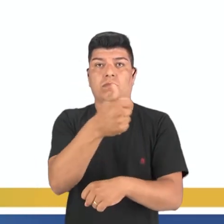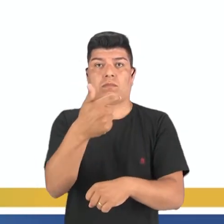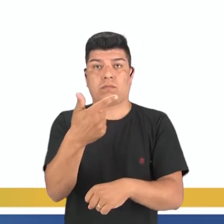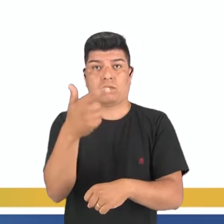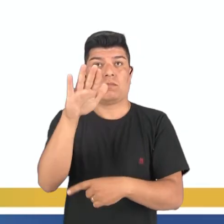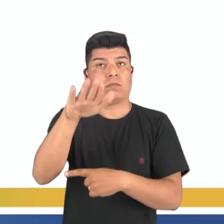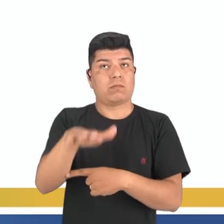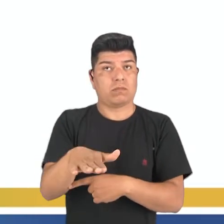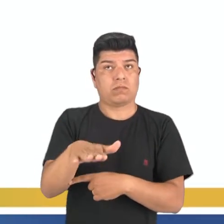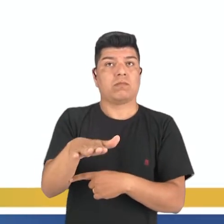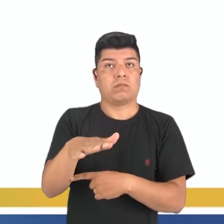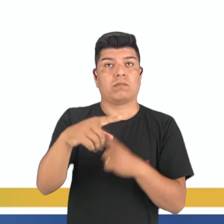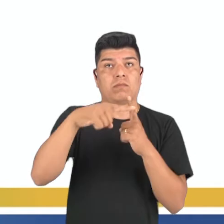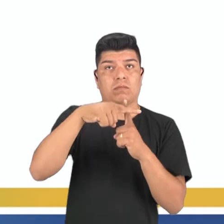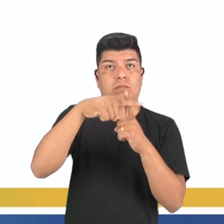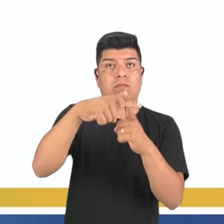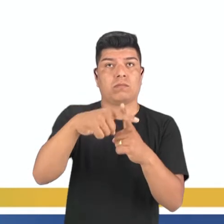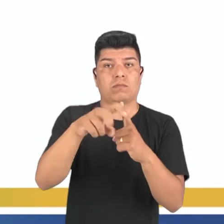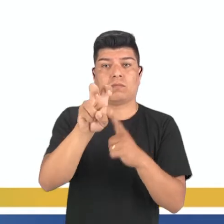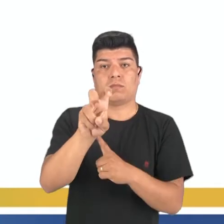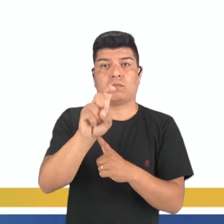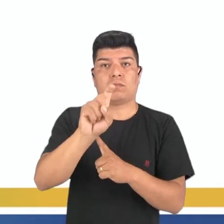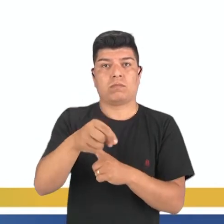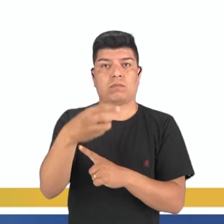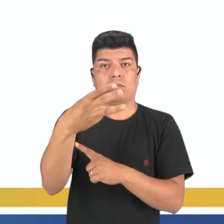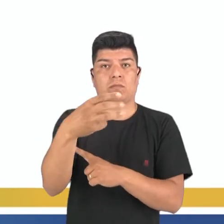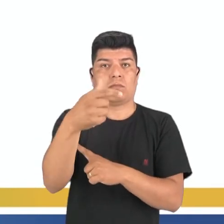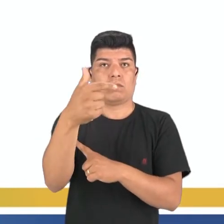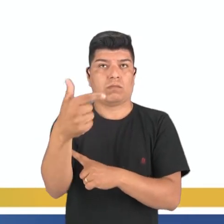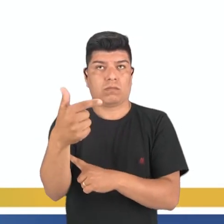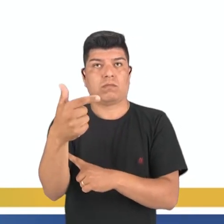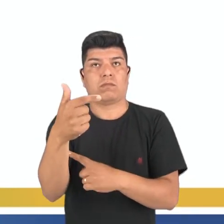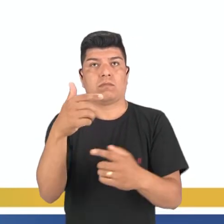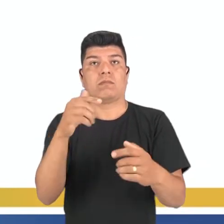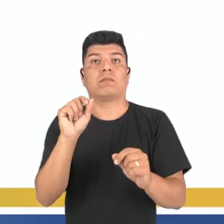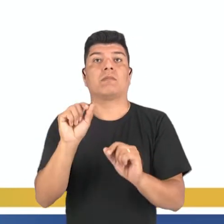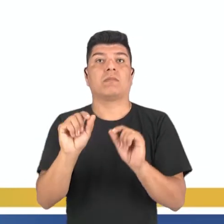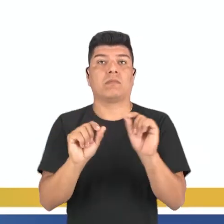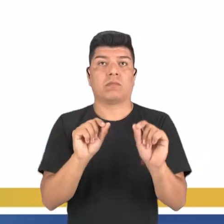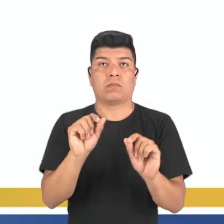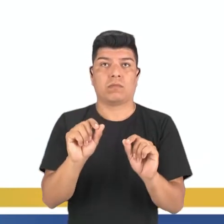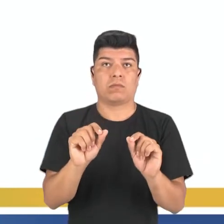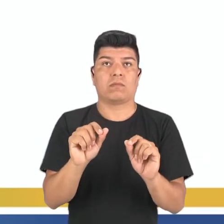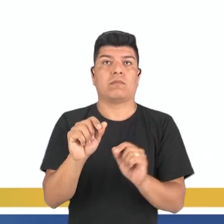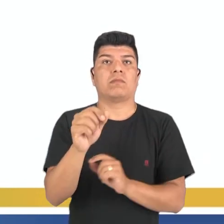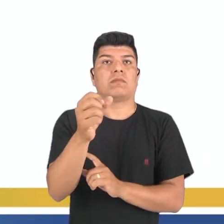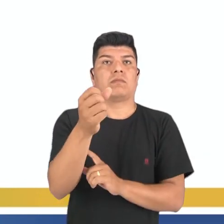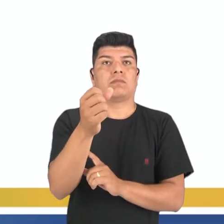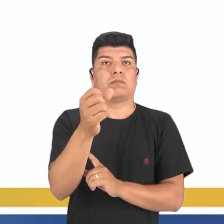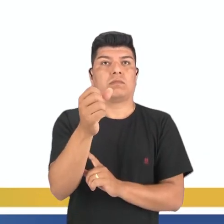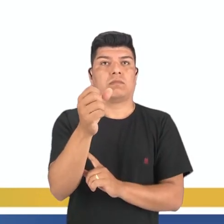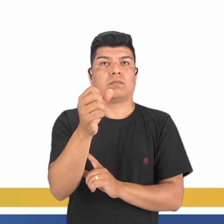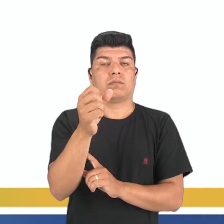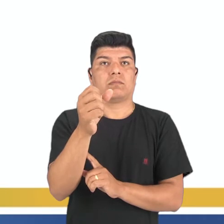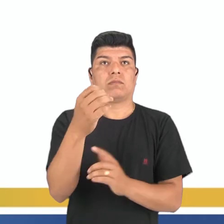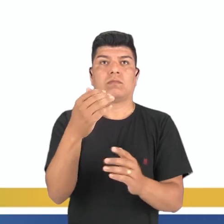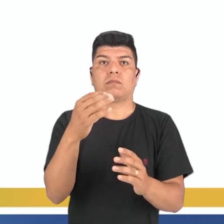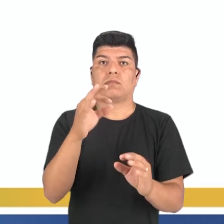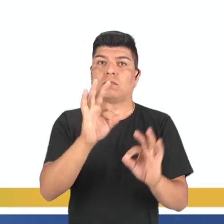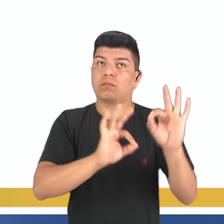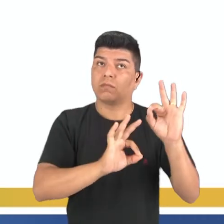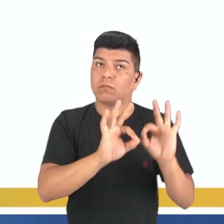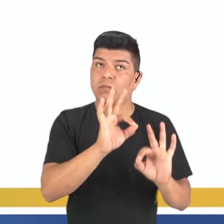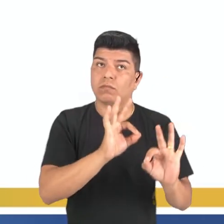de 5,32 à temperatura de 26,78. Então, aqui a gente vai armar a